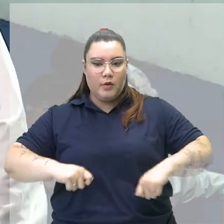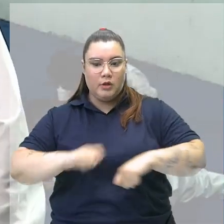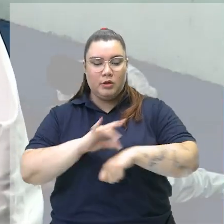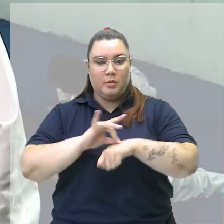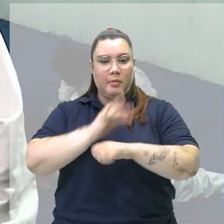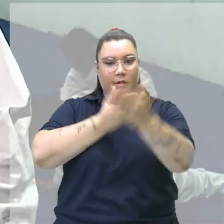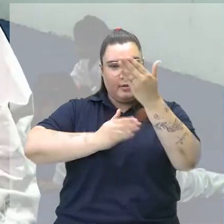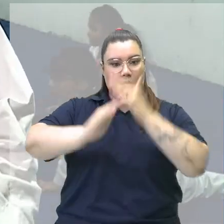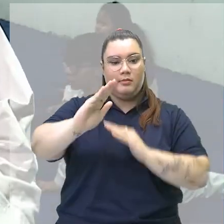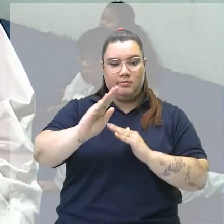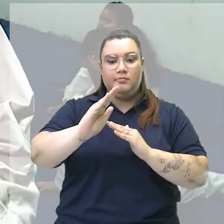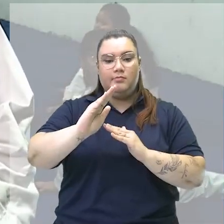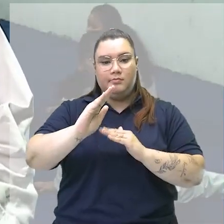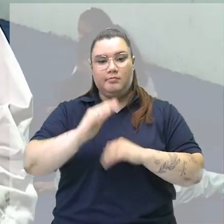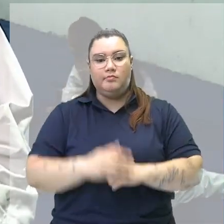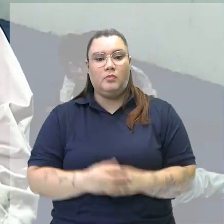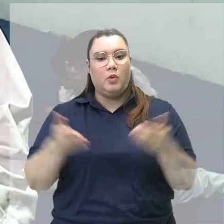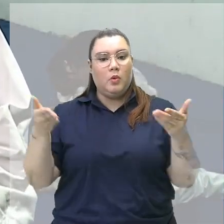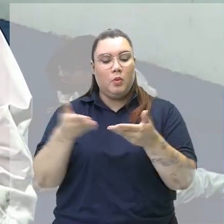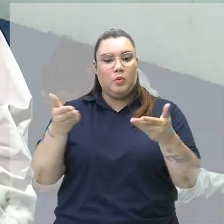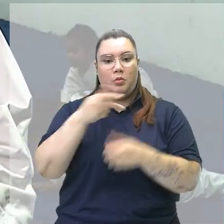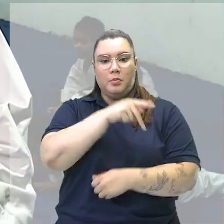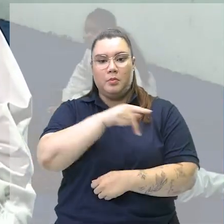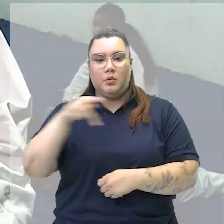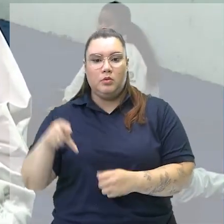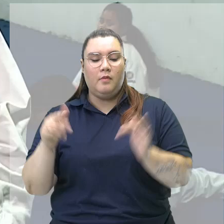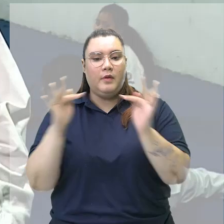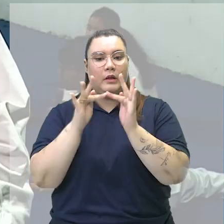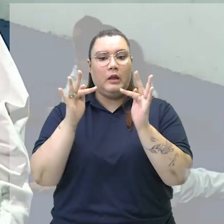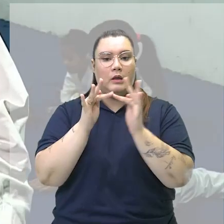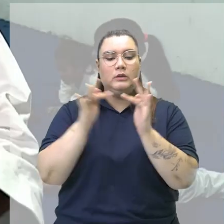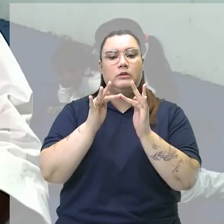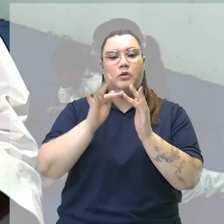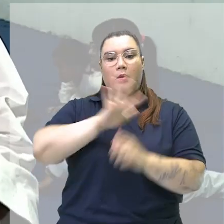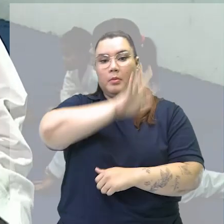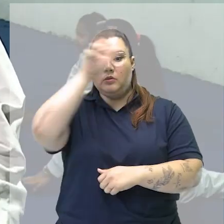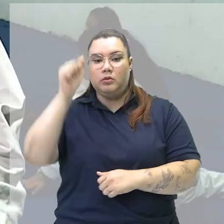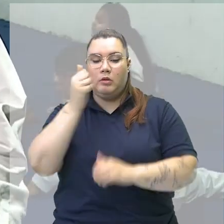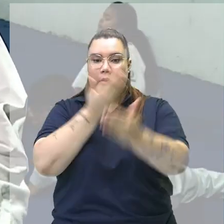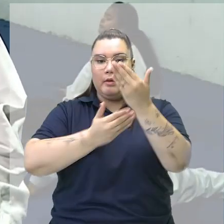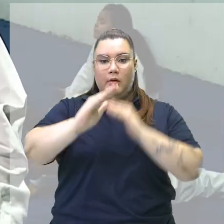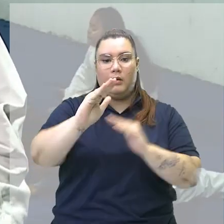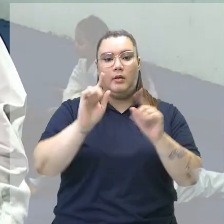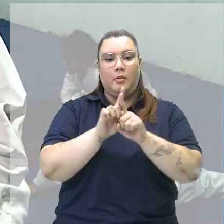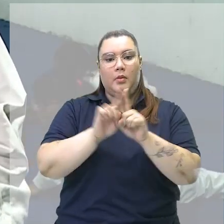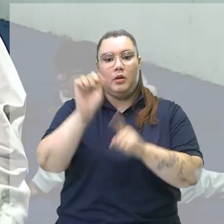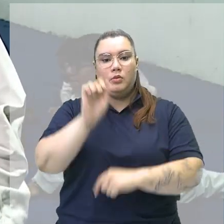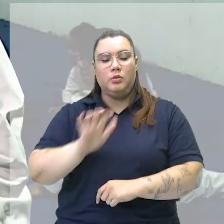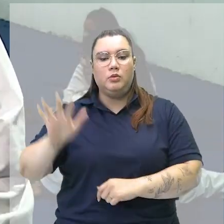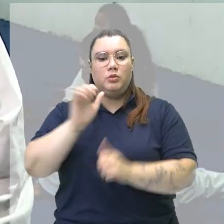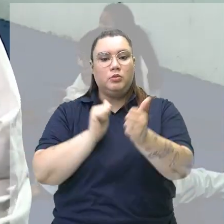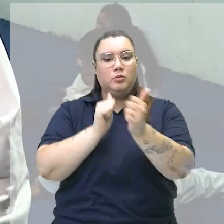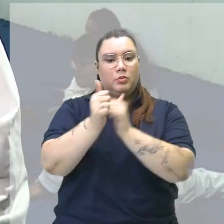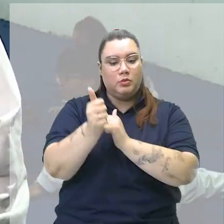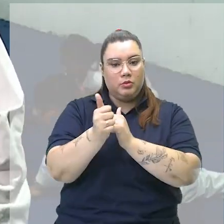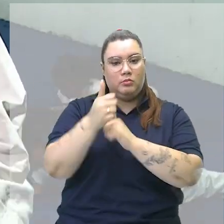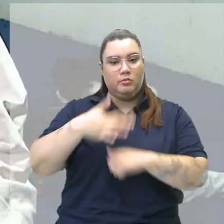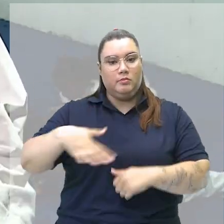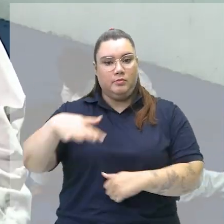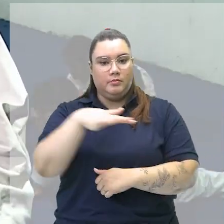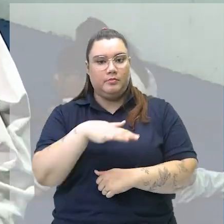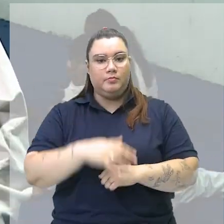7º Dan. Atualmente sou presidente da Federação Amazonense de Karatê e também da Associação Esportiva Riencan.